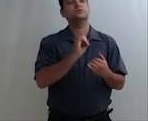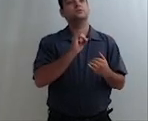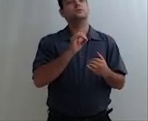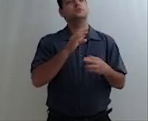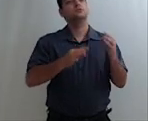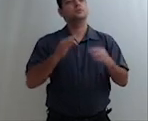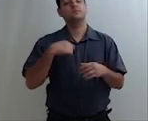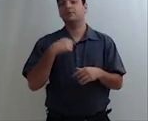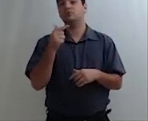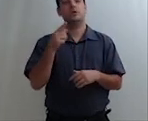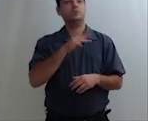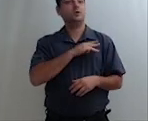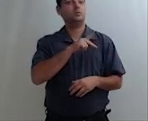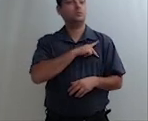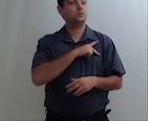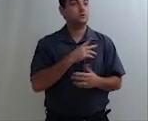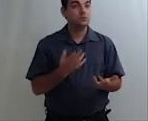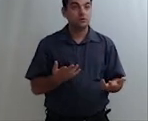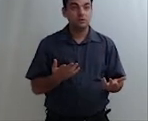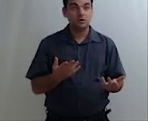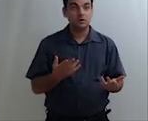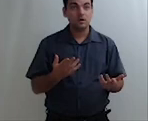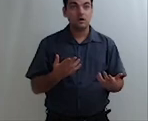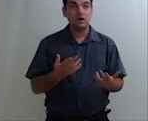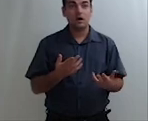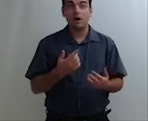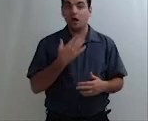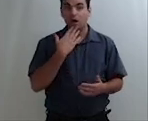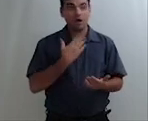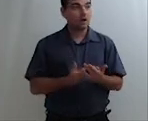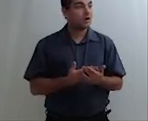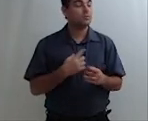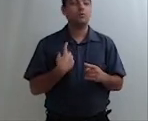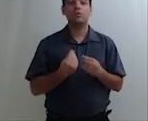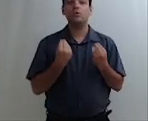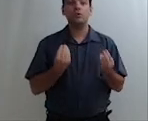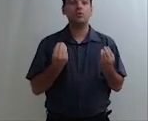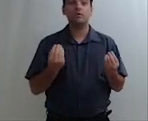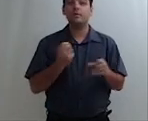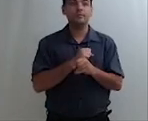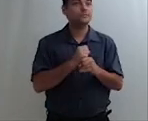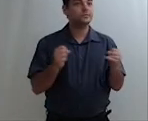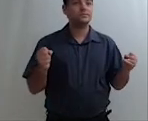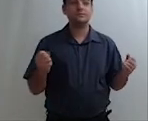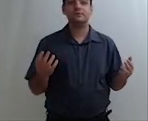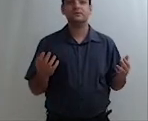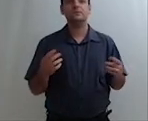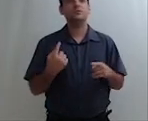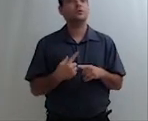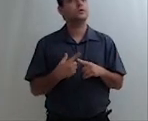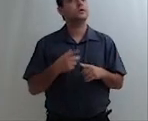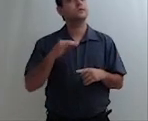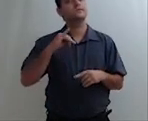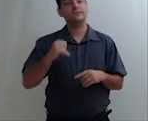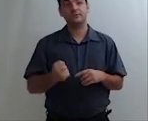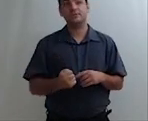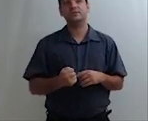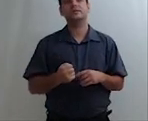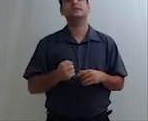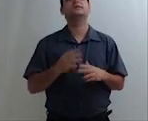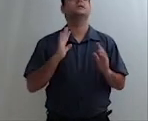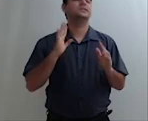Público essa é uma situação gravíssima que eh eh já vimos no STJ o STJ já recebeu